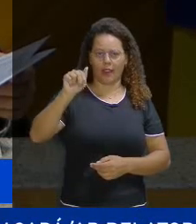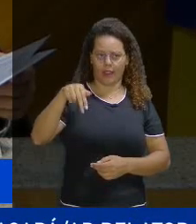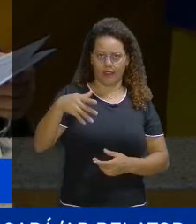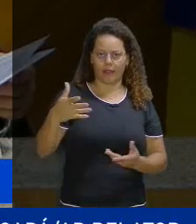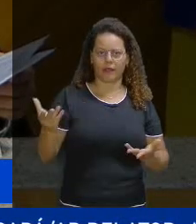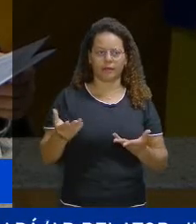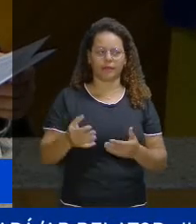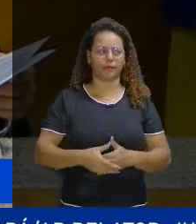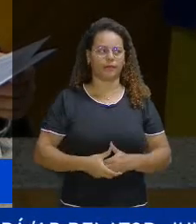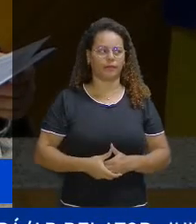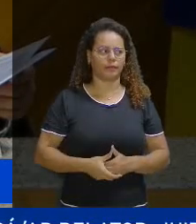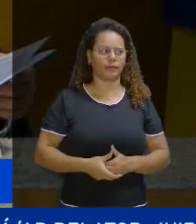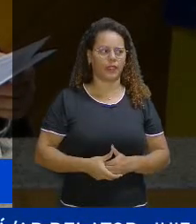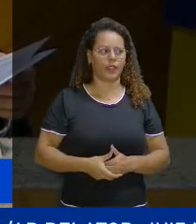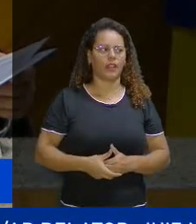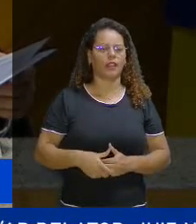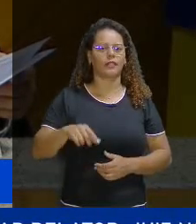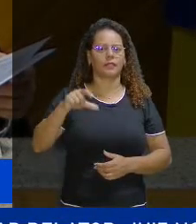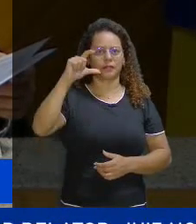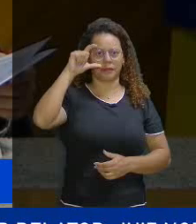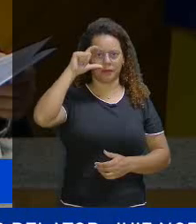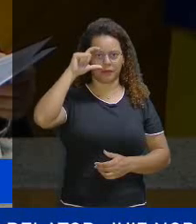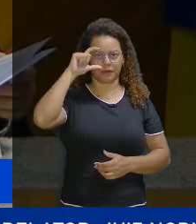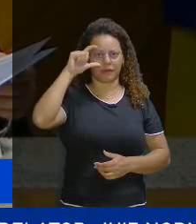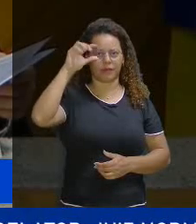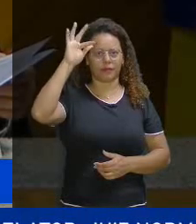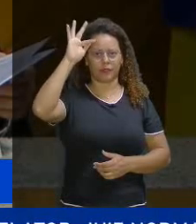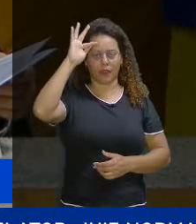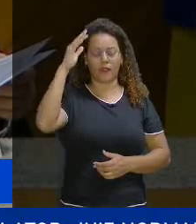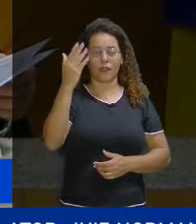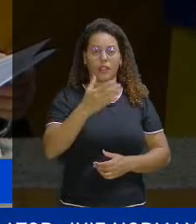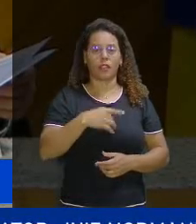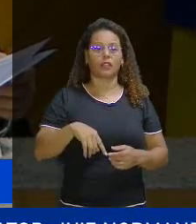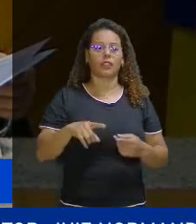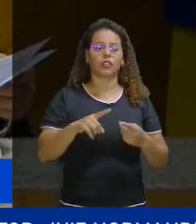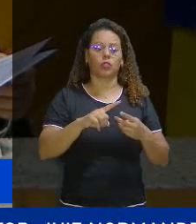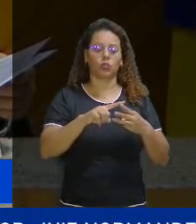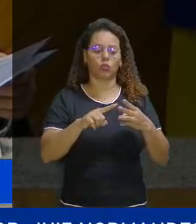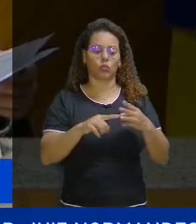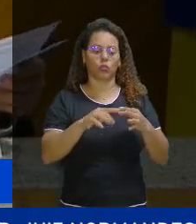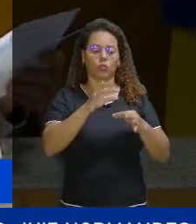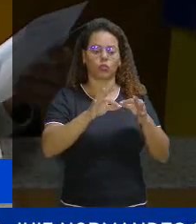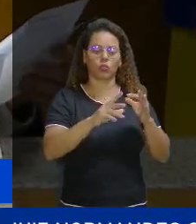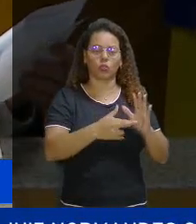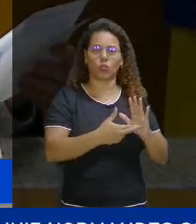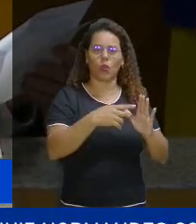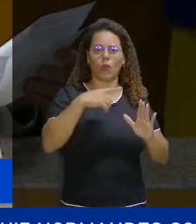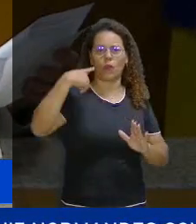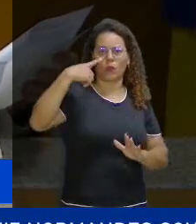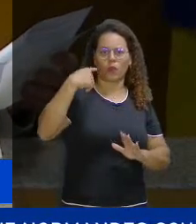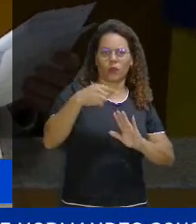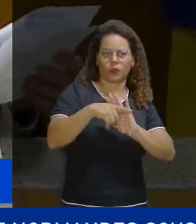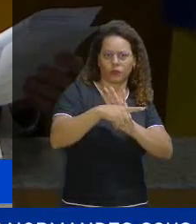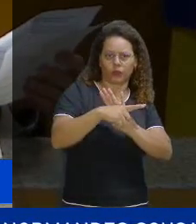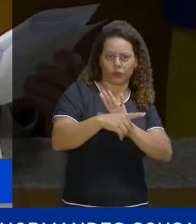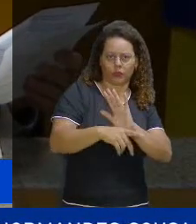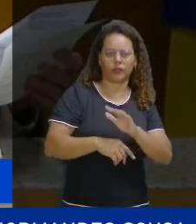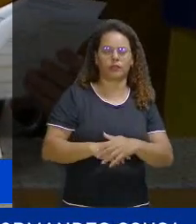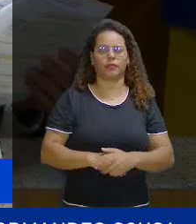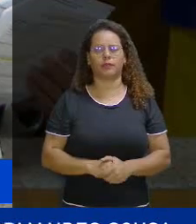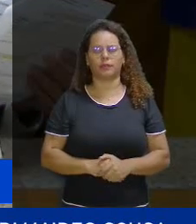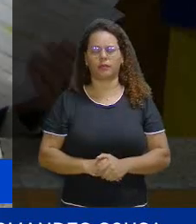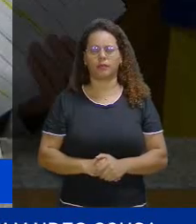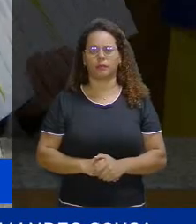Matos Neto. Atuarão como vogais juízes Rivaldo Valente, Agostinho Silvério, Anselmo Gonçalves e a juíza